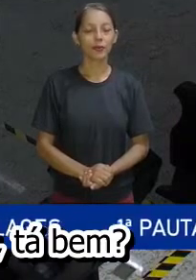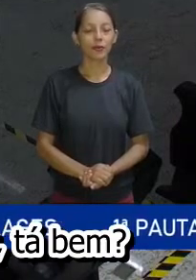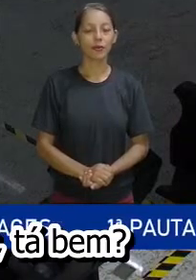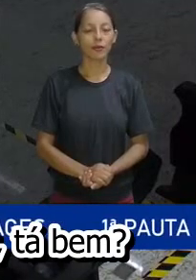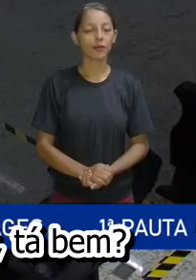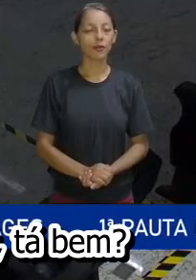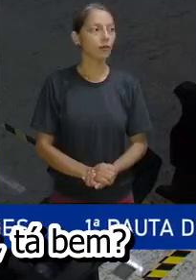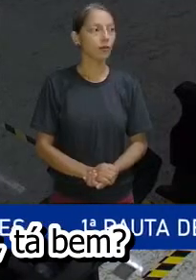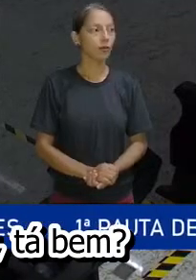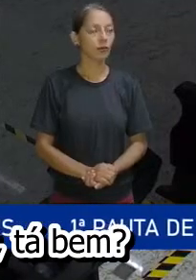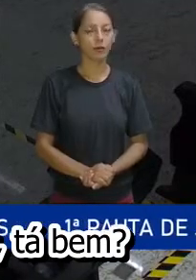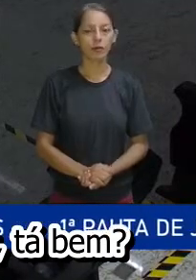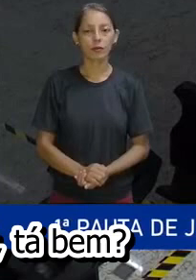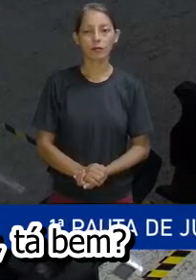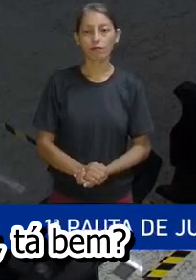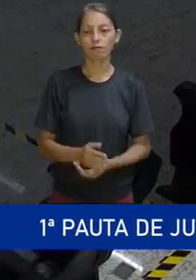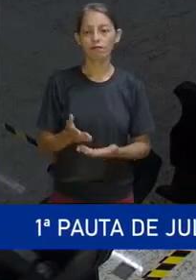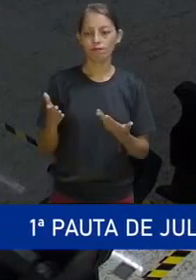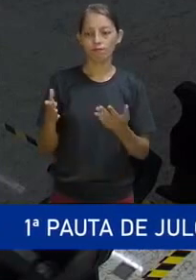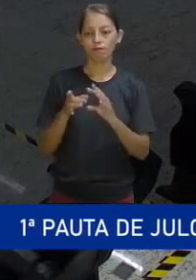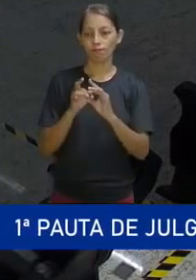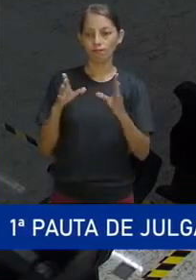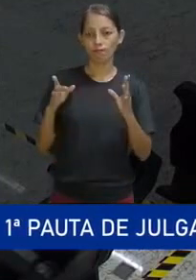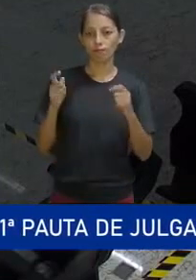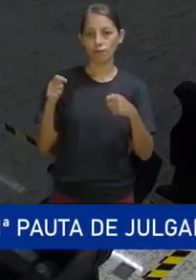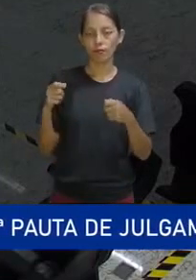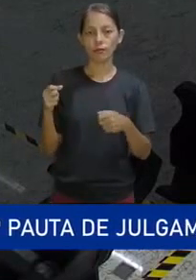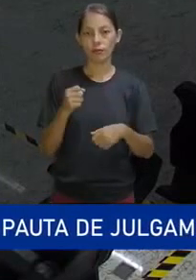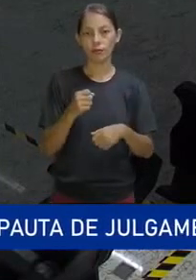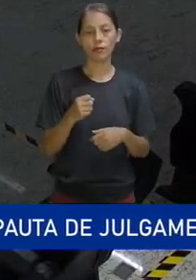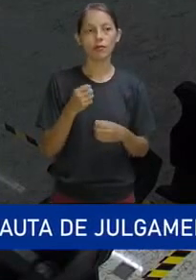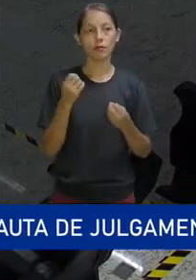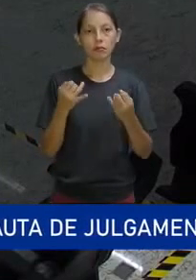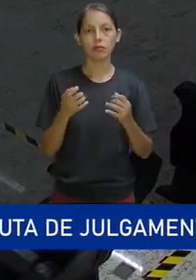Eu marco o tempo quando Vossa Excelência começar, tá bem?